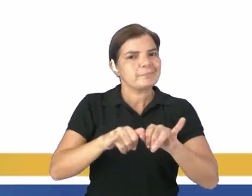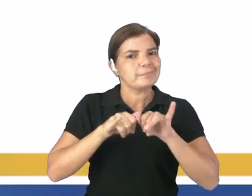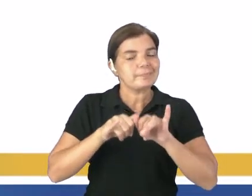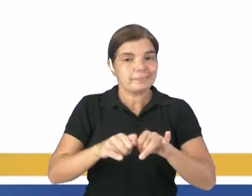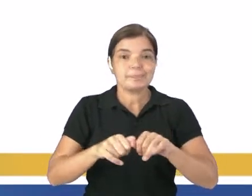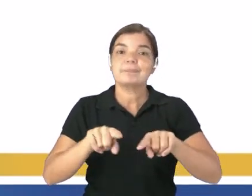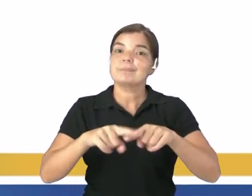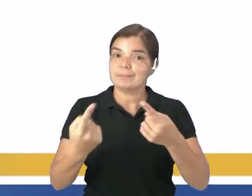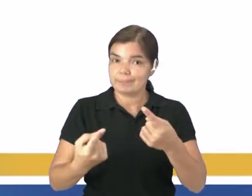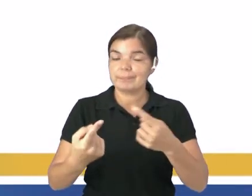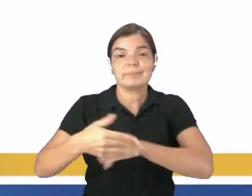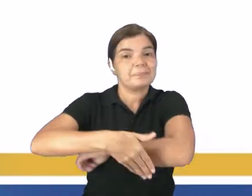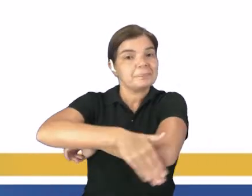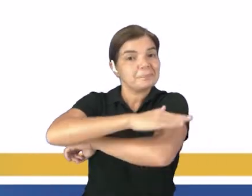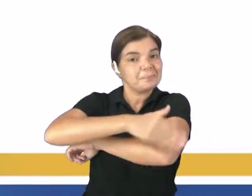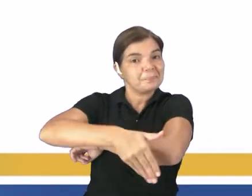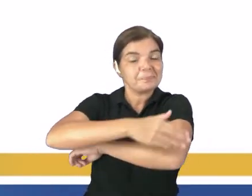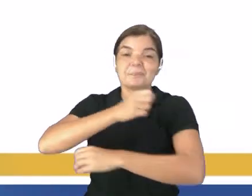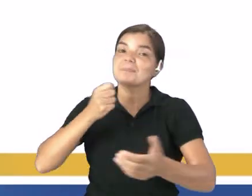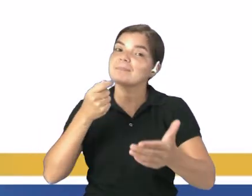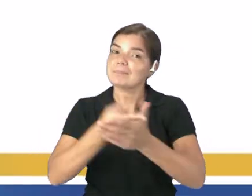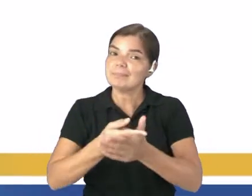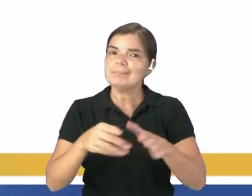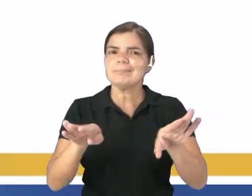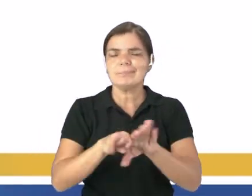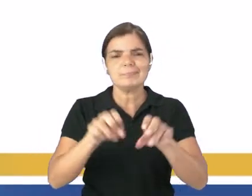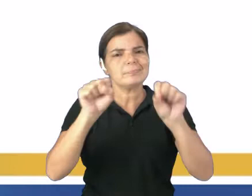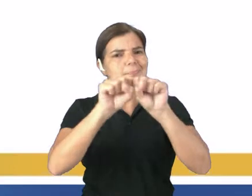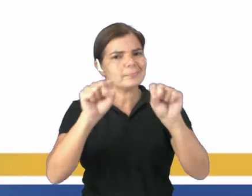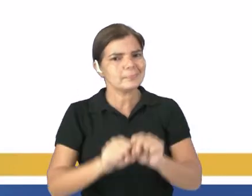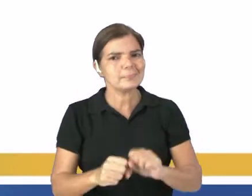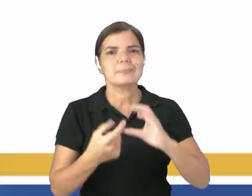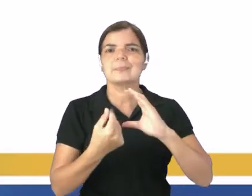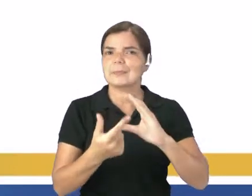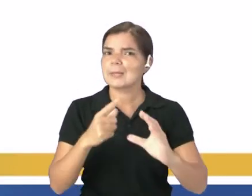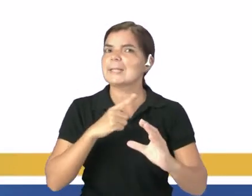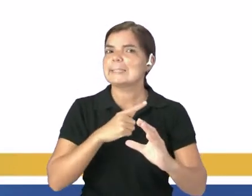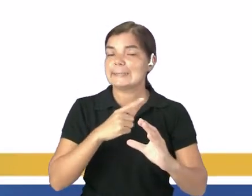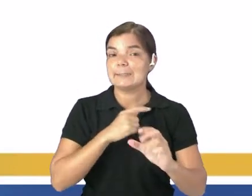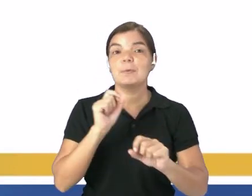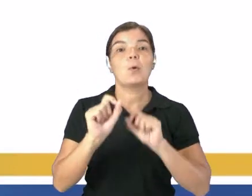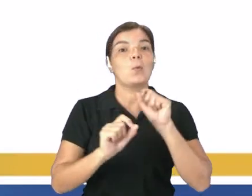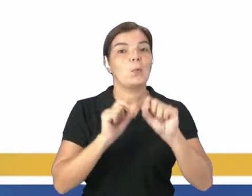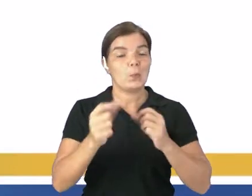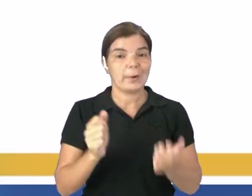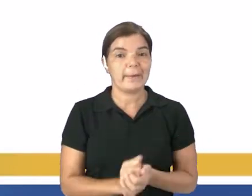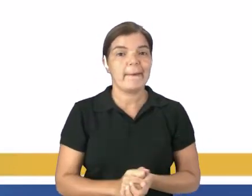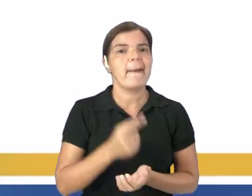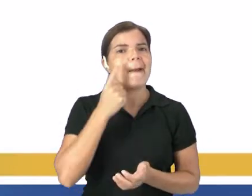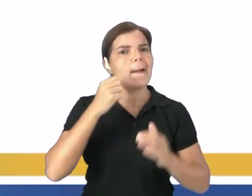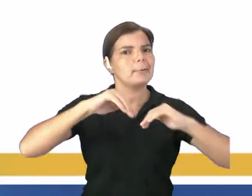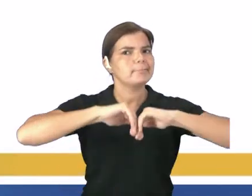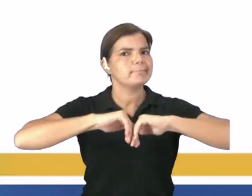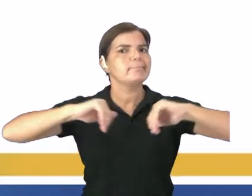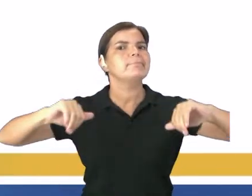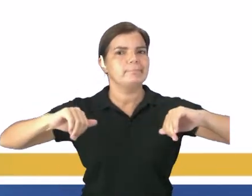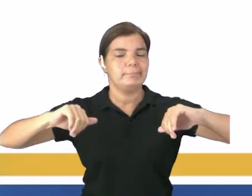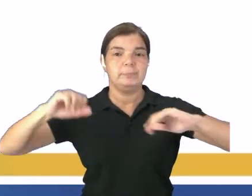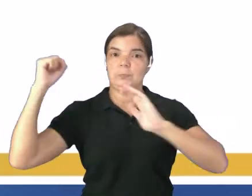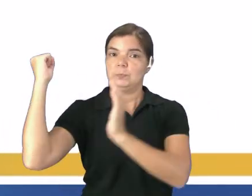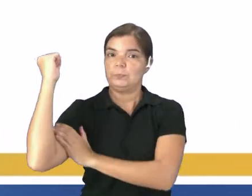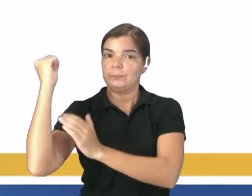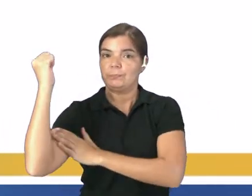banquinha da esquina, enfim. Nesse sistema capitalista, vai se consolidar uma separação entre a força